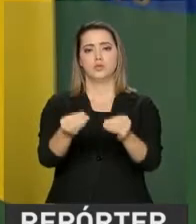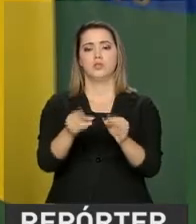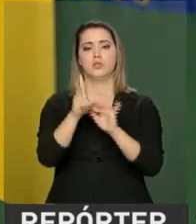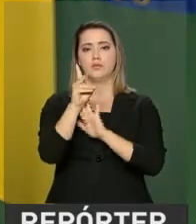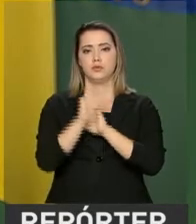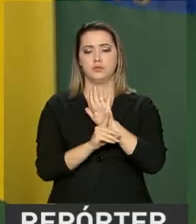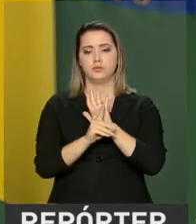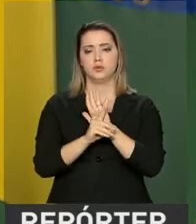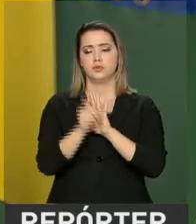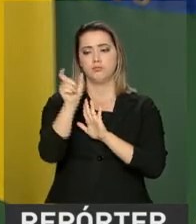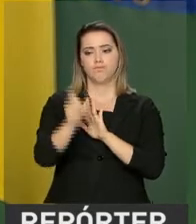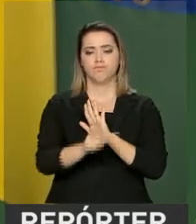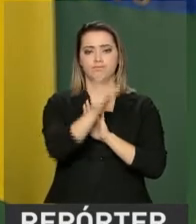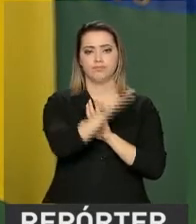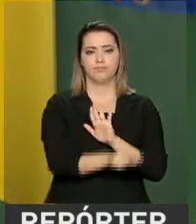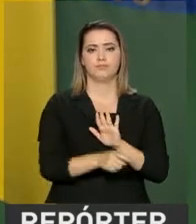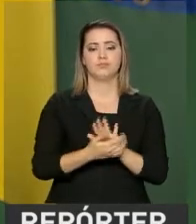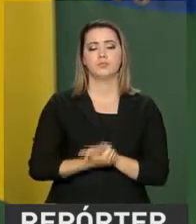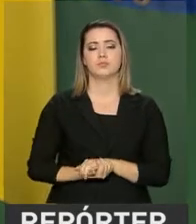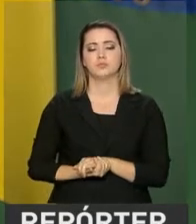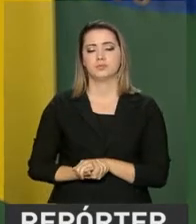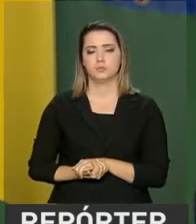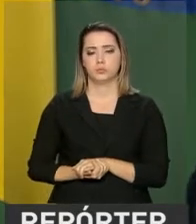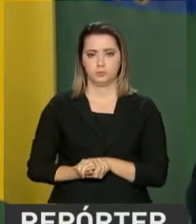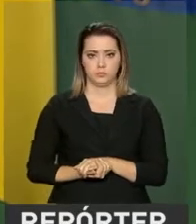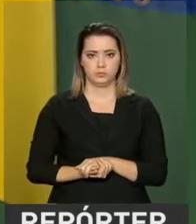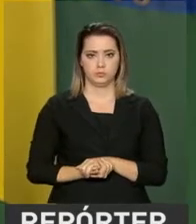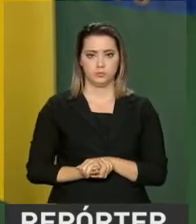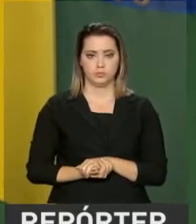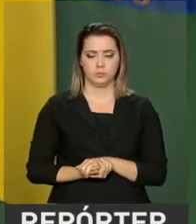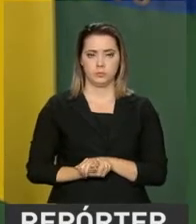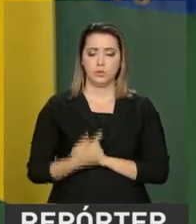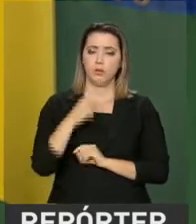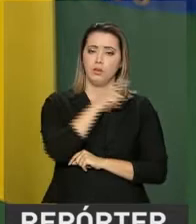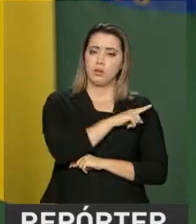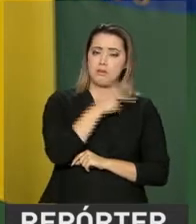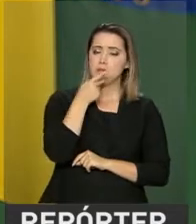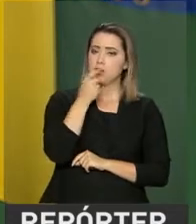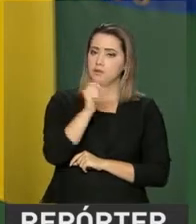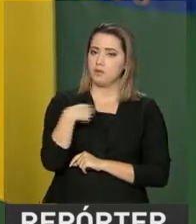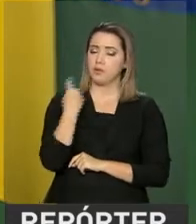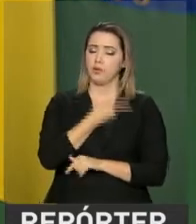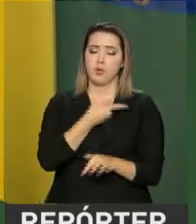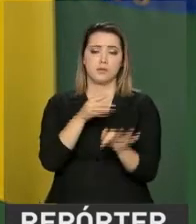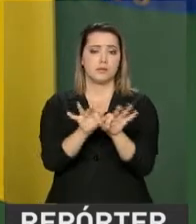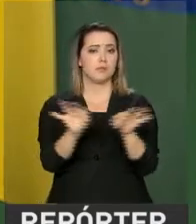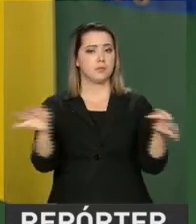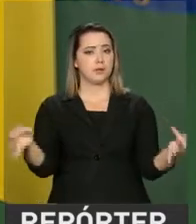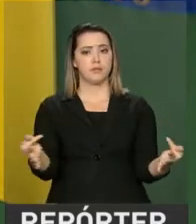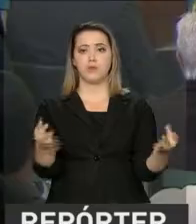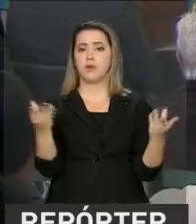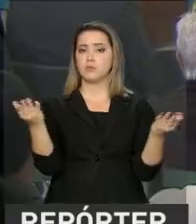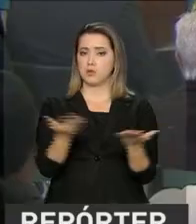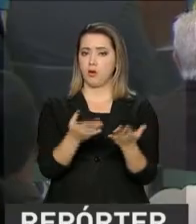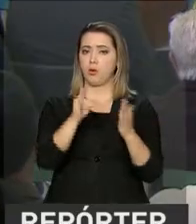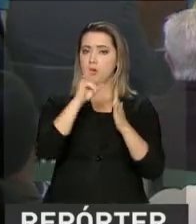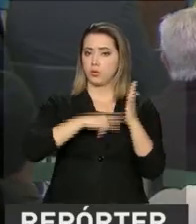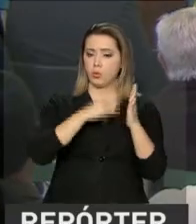quando nós fazemos isto nós simplificamos a regularização das moradias em